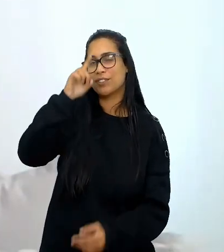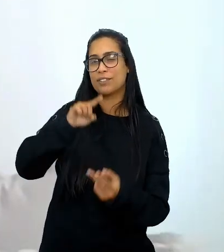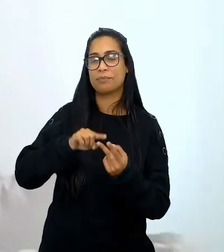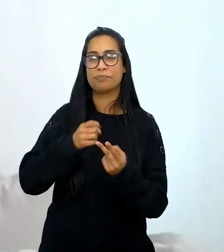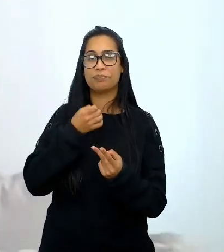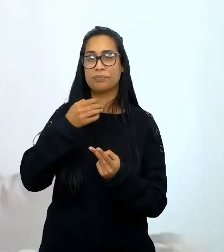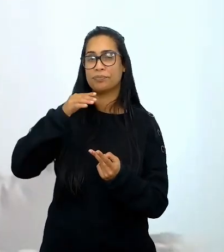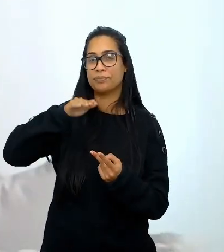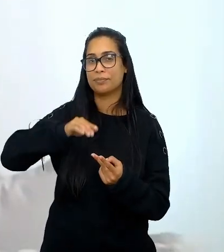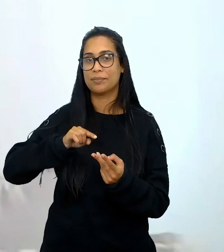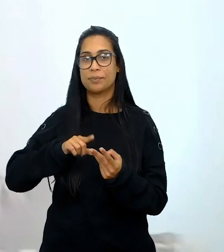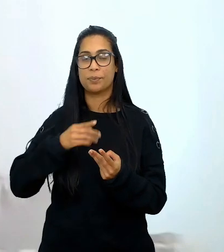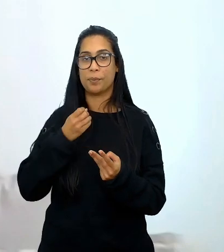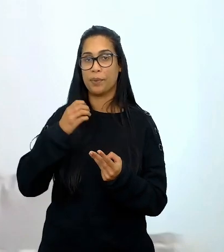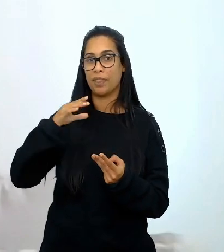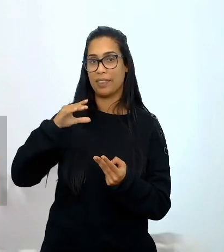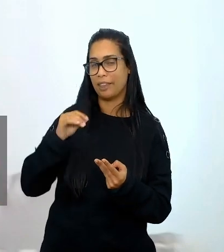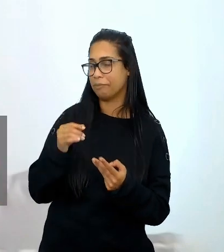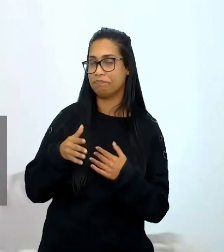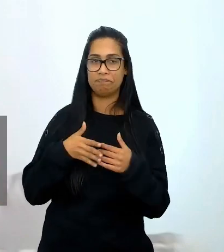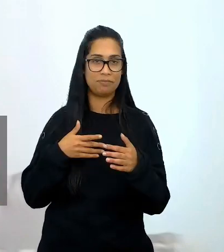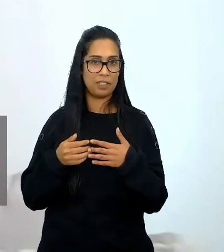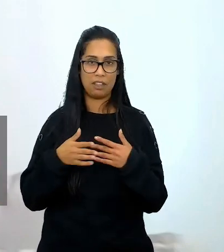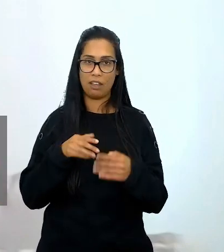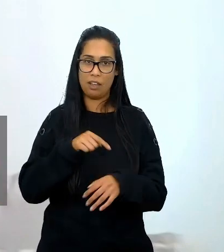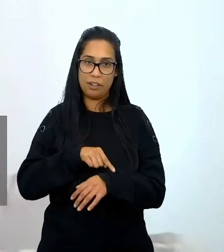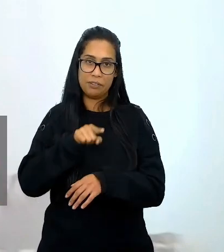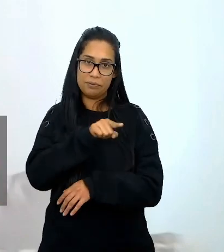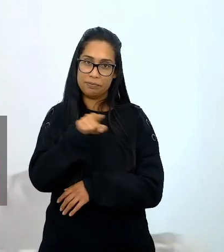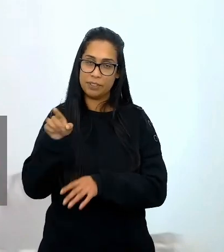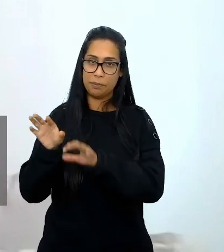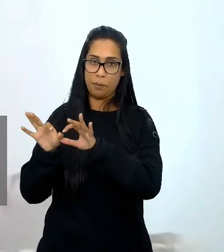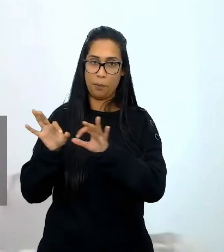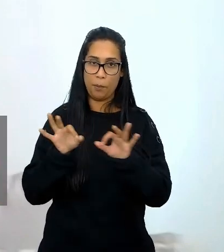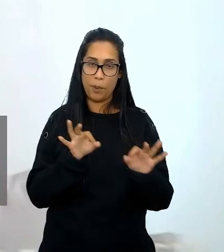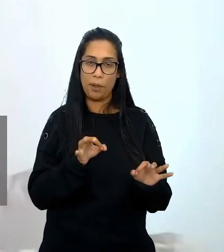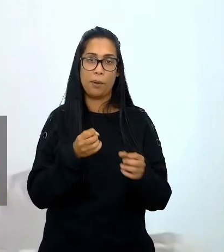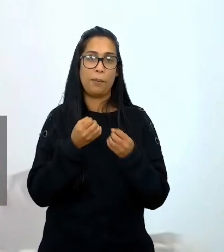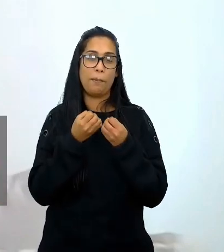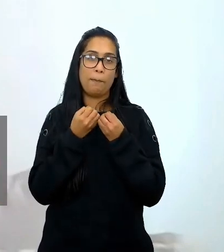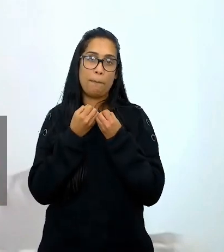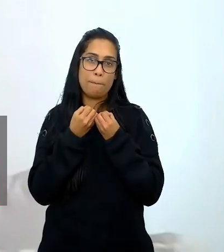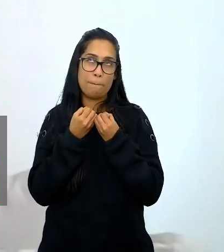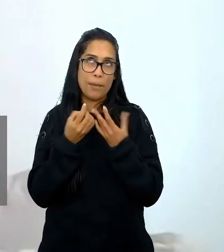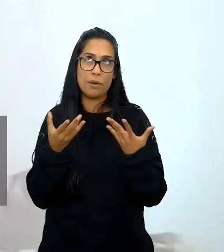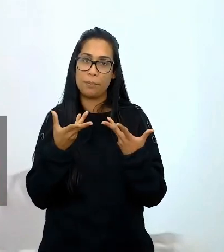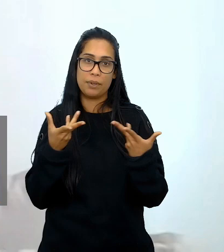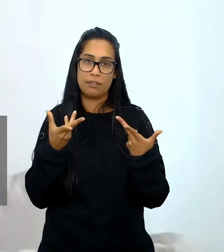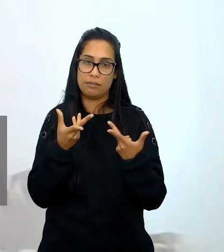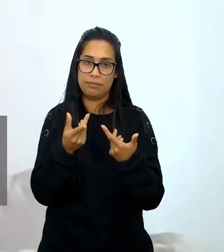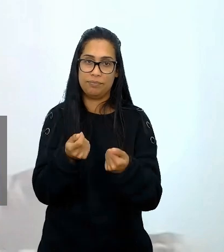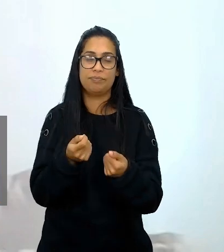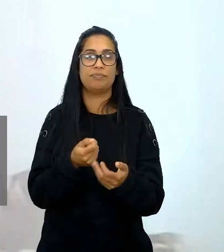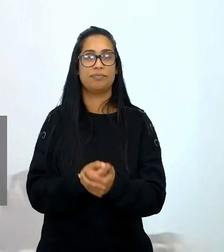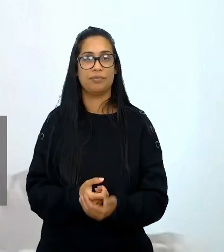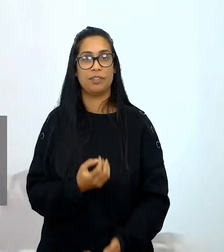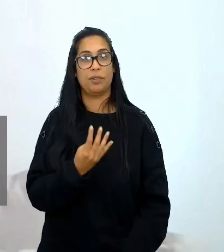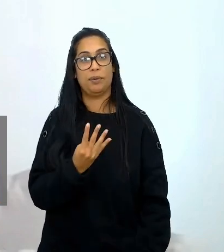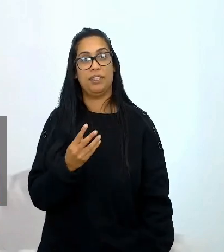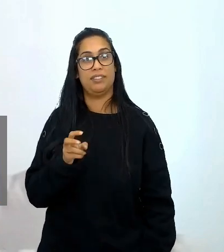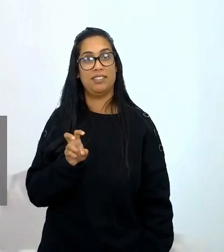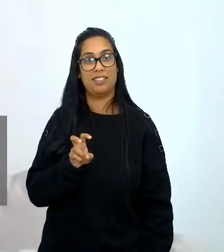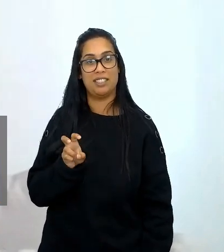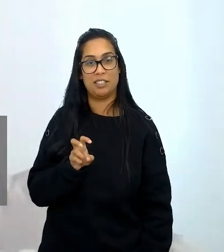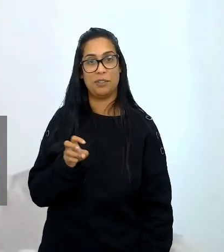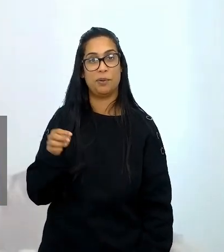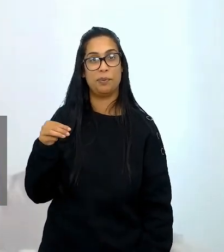tarde, boa noite, né? Independente do horário que vocês estiverem aí nos acompanhando, a gente espera que hoje a gente tenha aí 45 minutos, né,